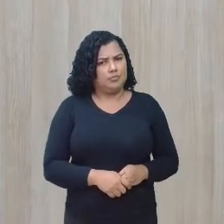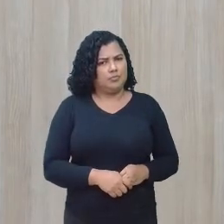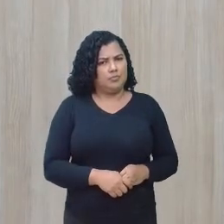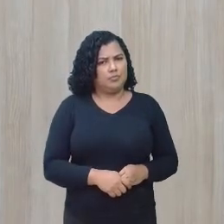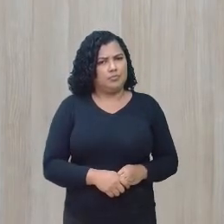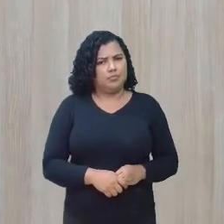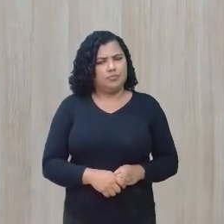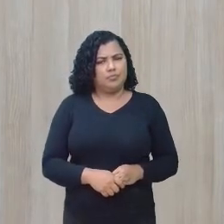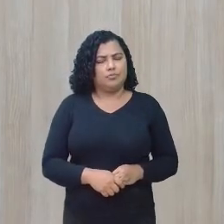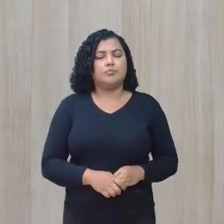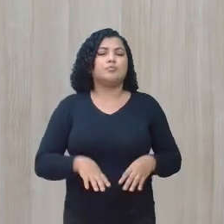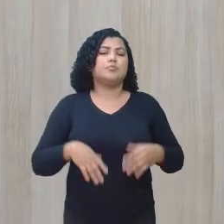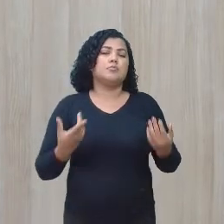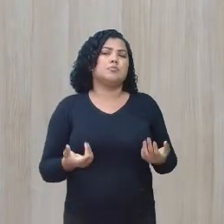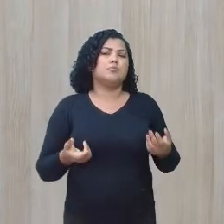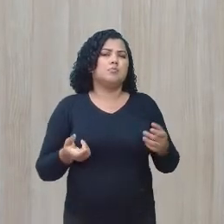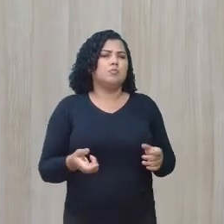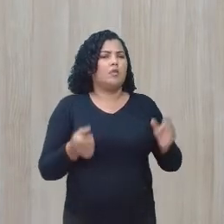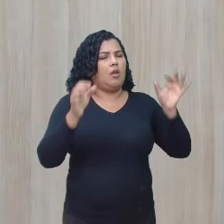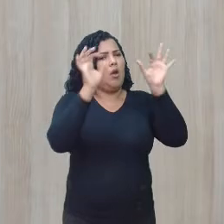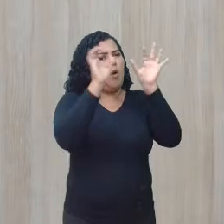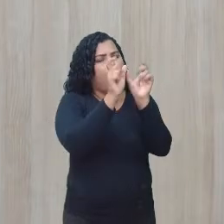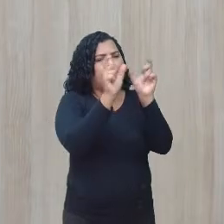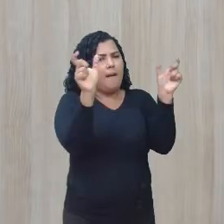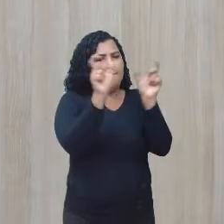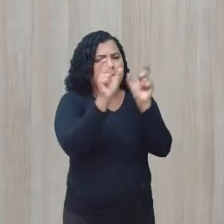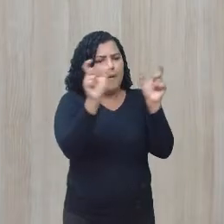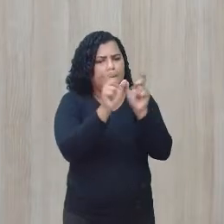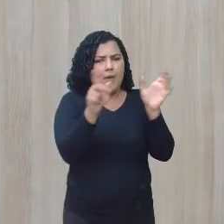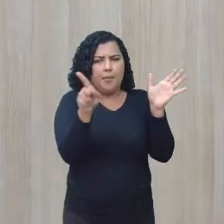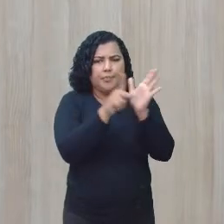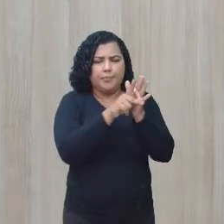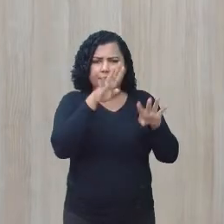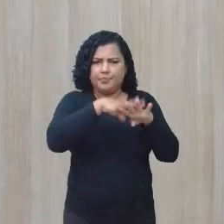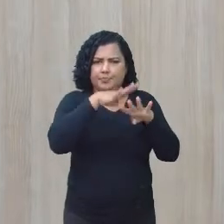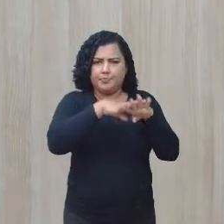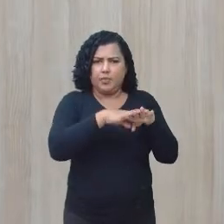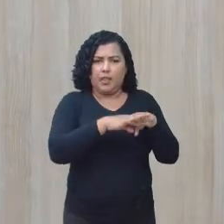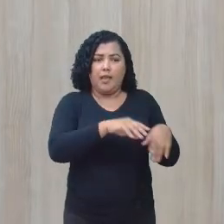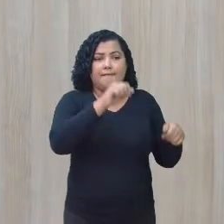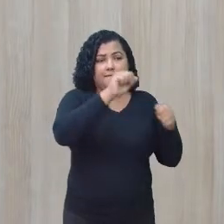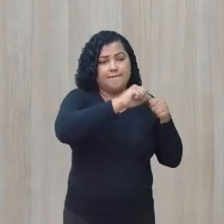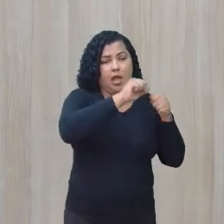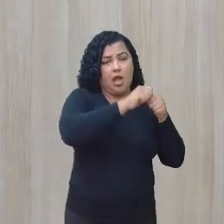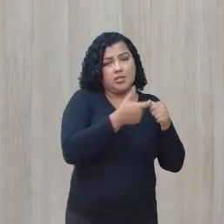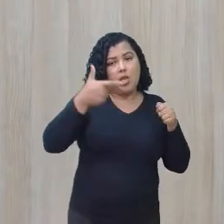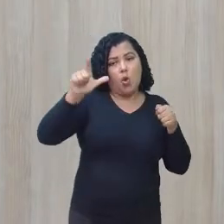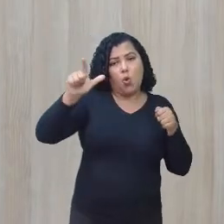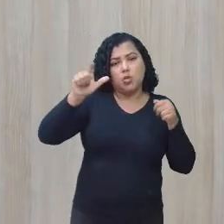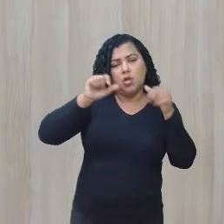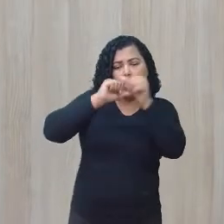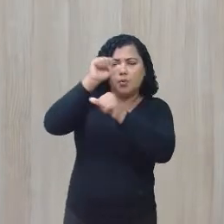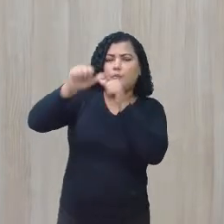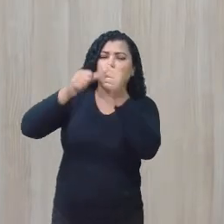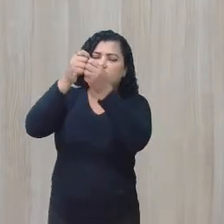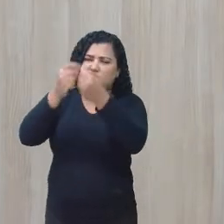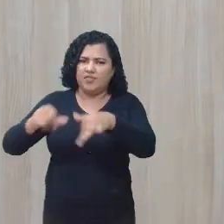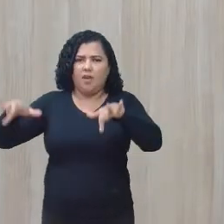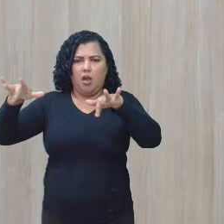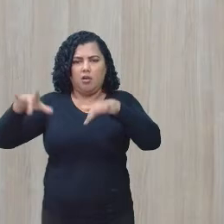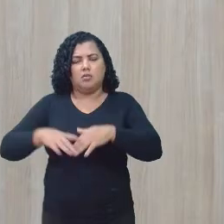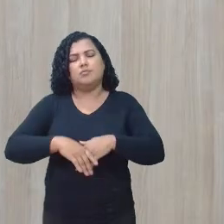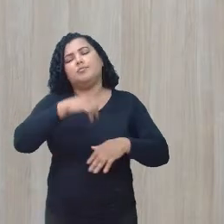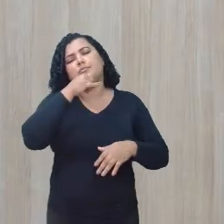Cada operação matemática tem uma que faz e a outra que desfaz. Ou seja, se até agora eu mostrei que